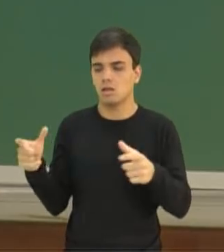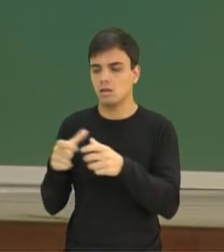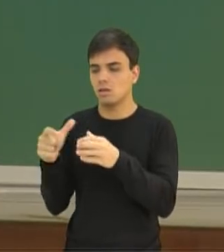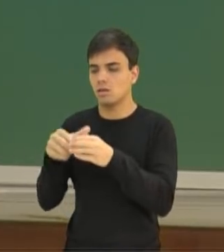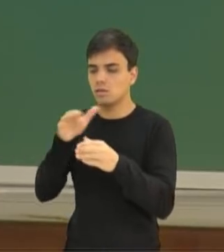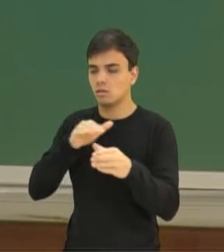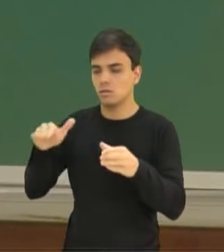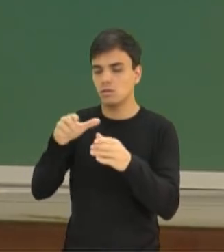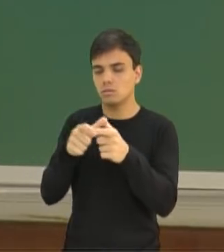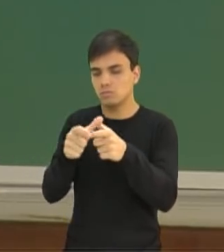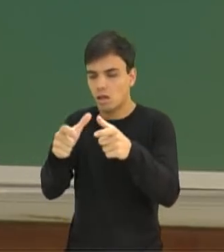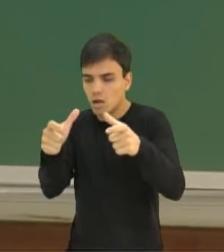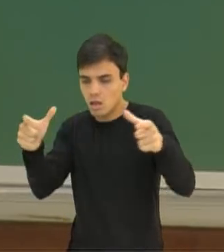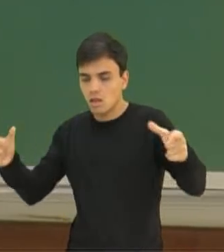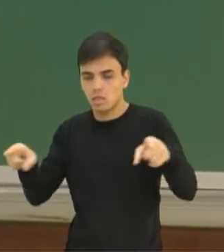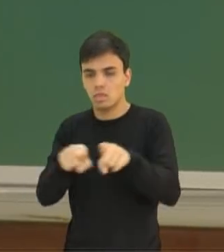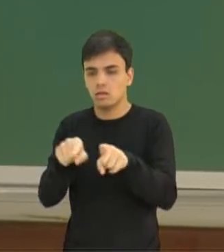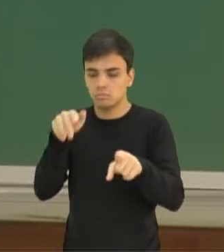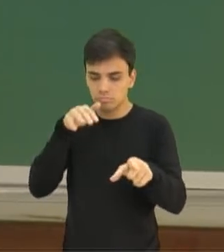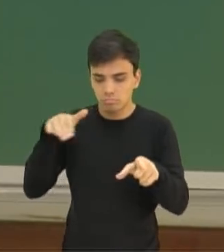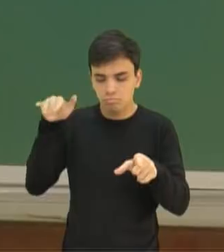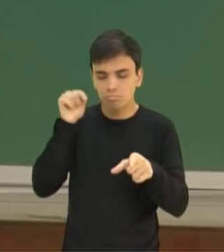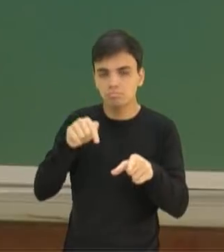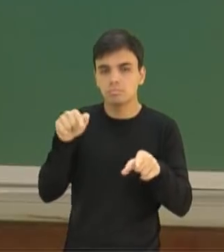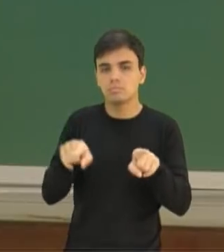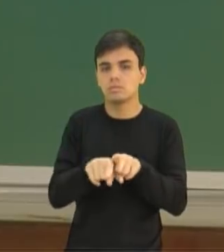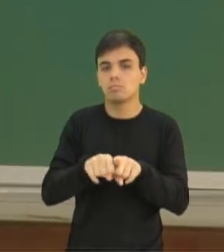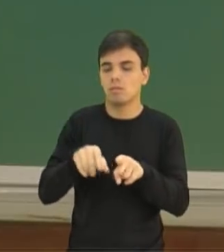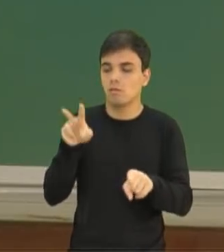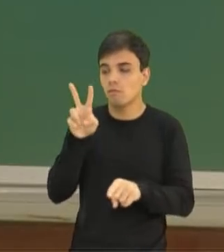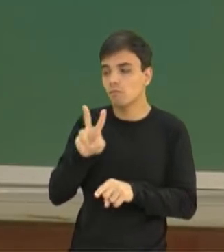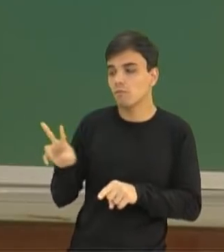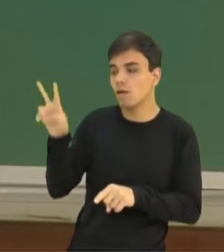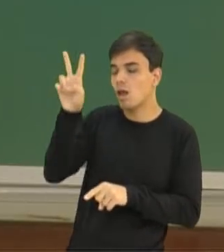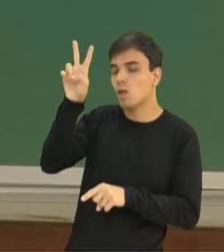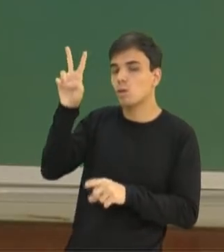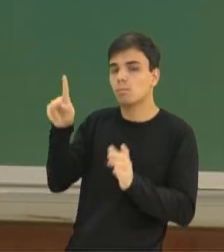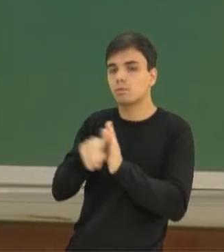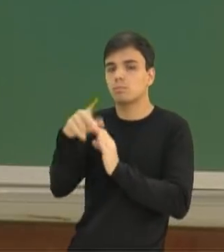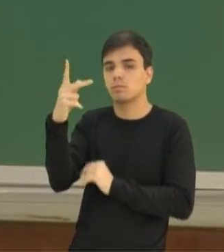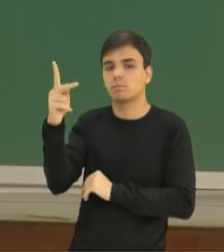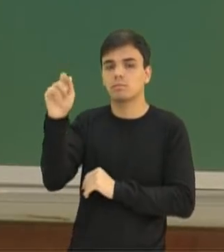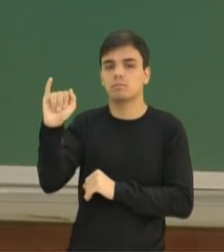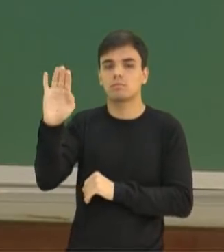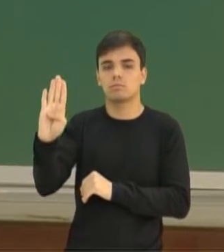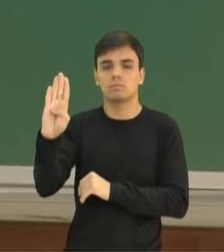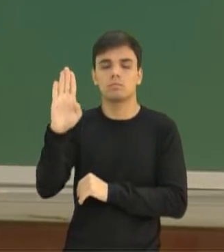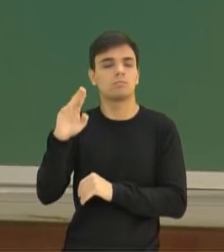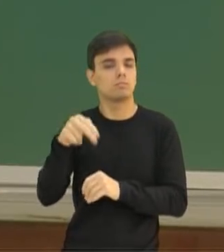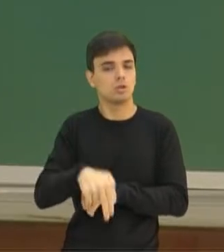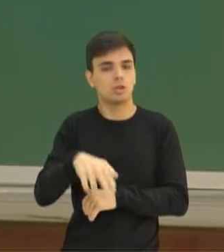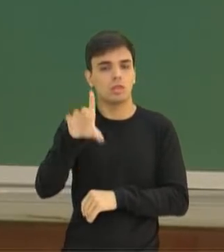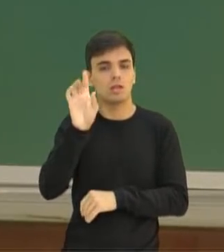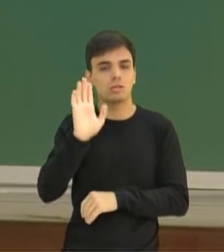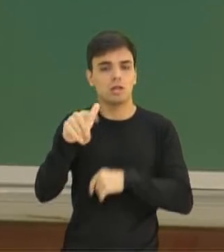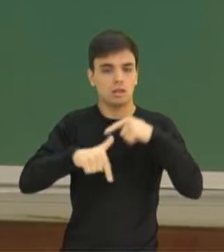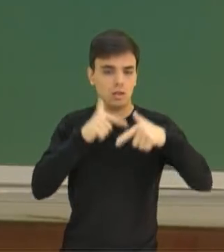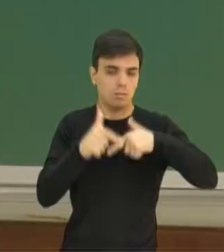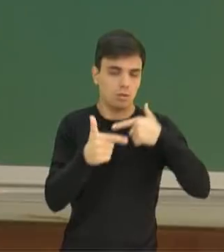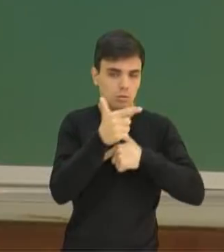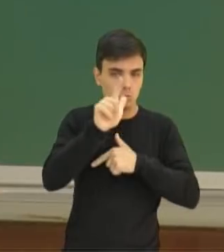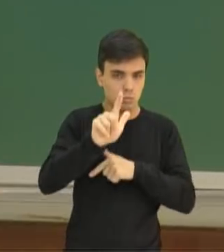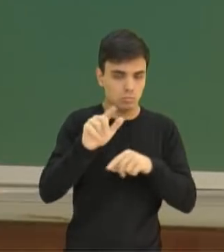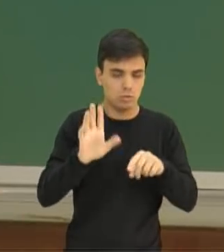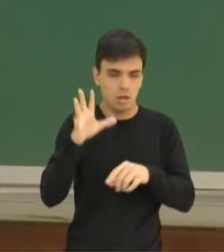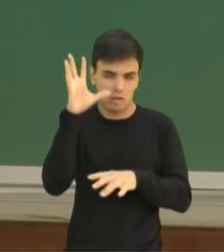em extensão, tem a área dela ali, o valor do PIB, lembram? Porque do Nordeste a gente acabou de trabalhar nas nossas últimas aulas, então está